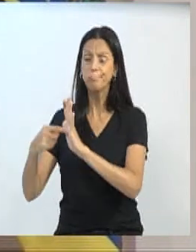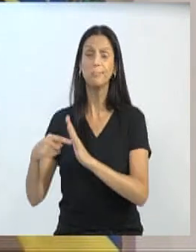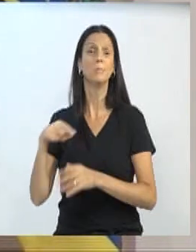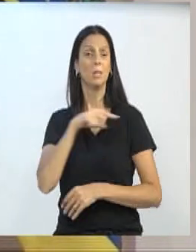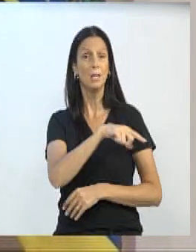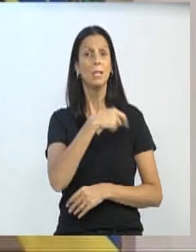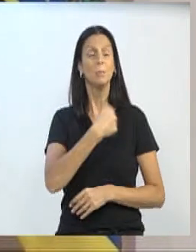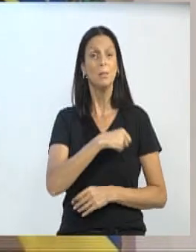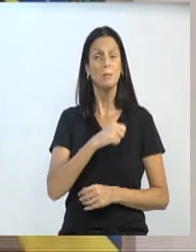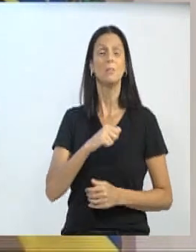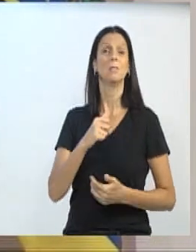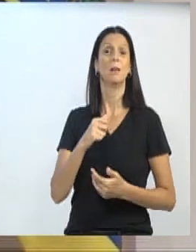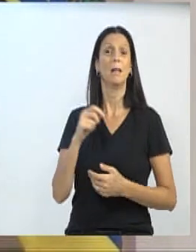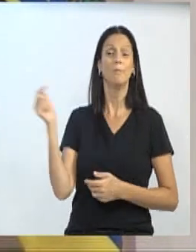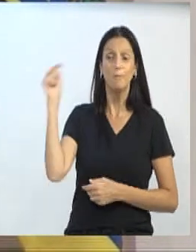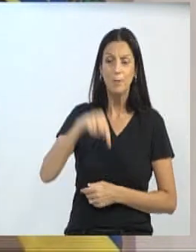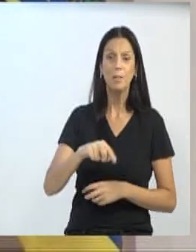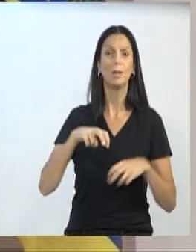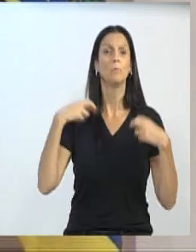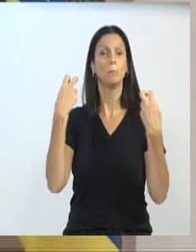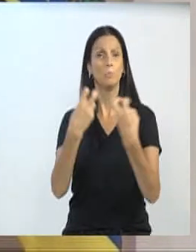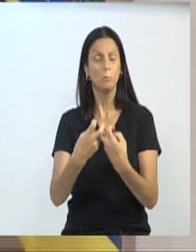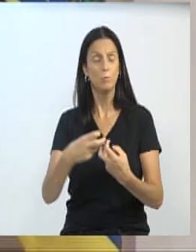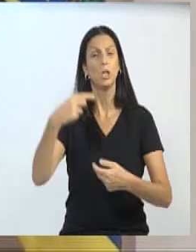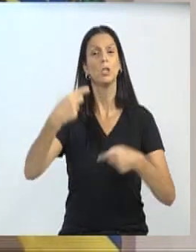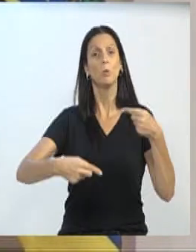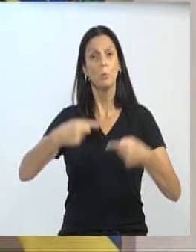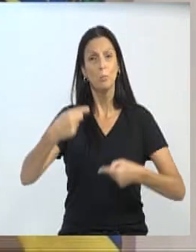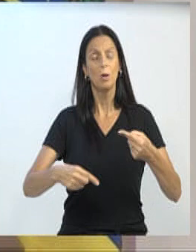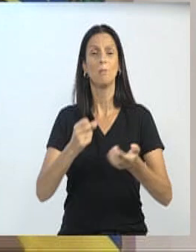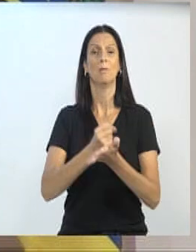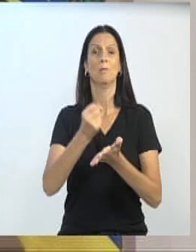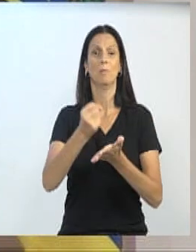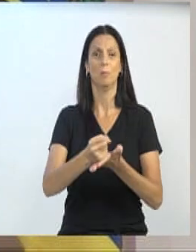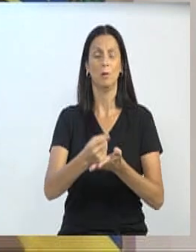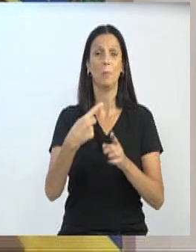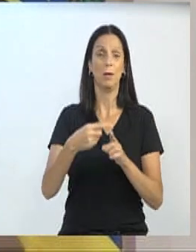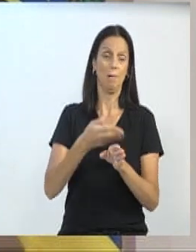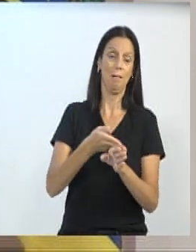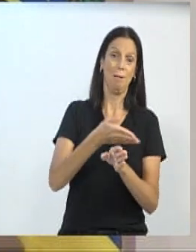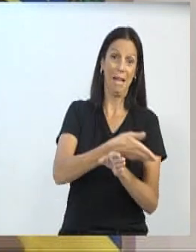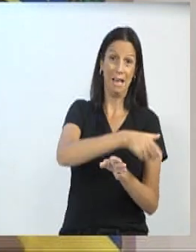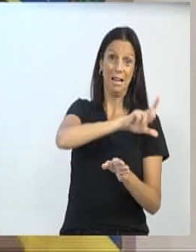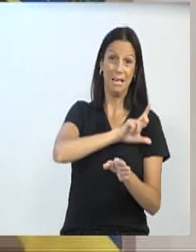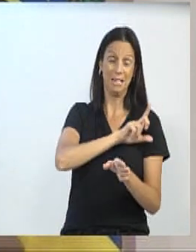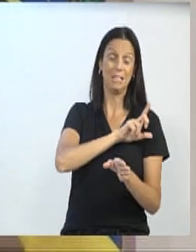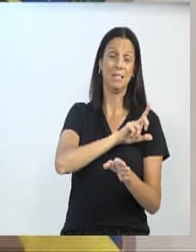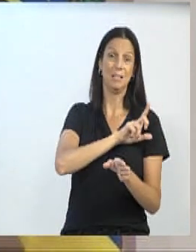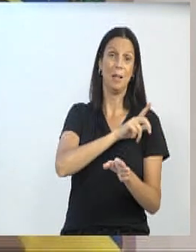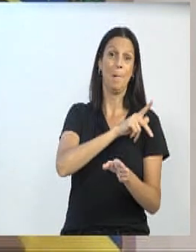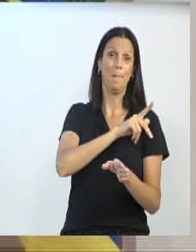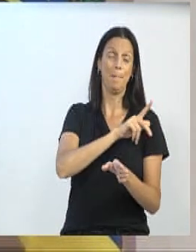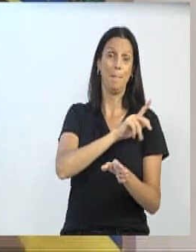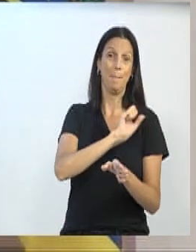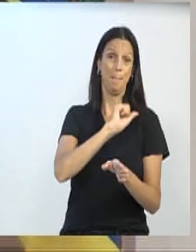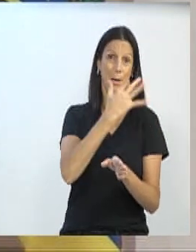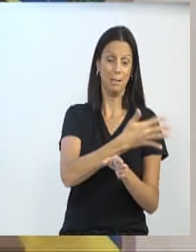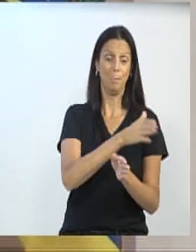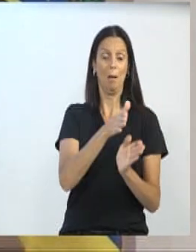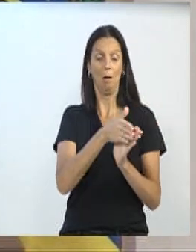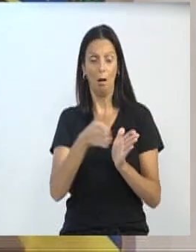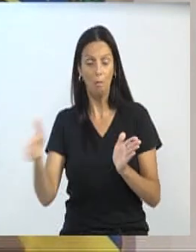é fazer ele sentarem aqui redes contrato que possa pandemia Esse contrato devia e deve ser sim é